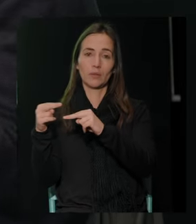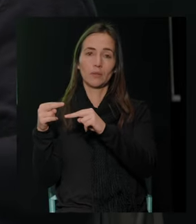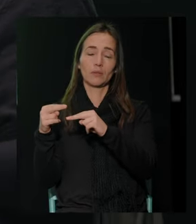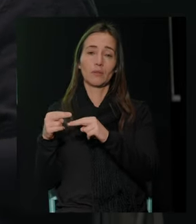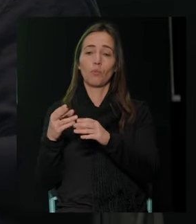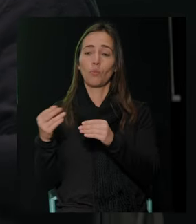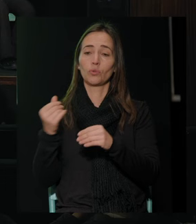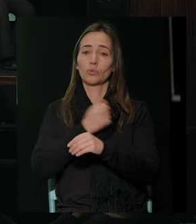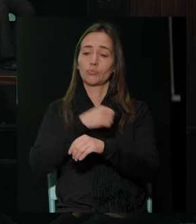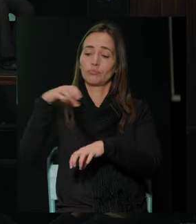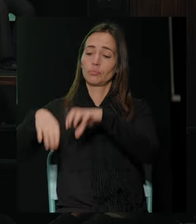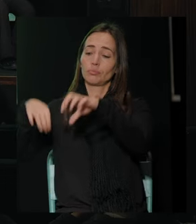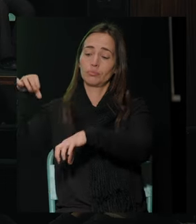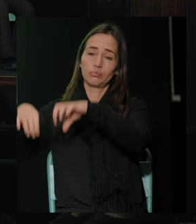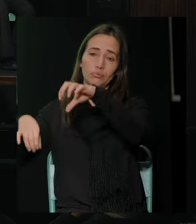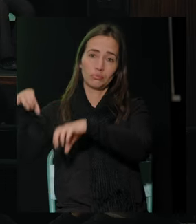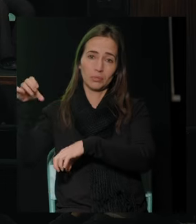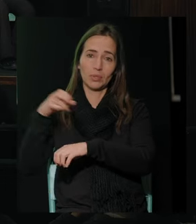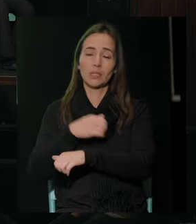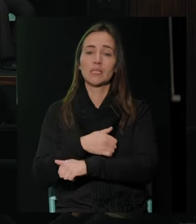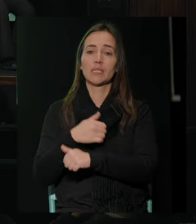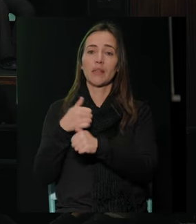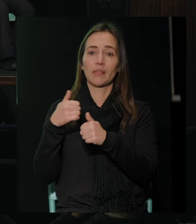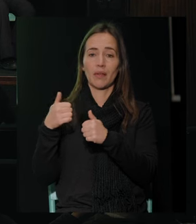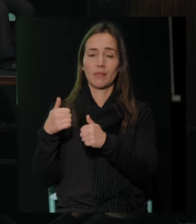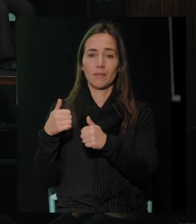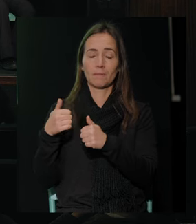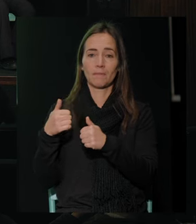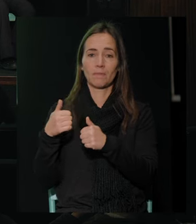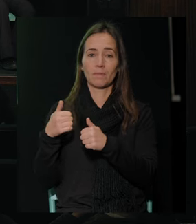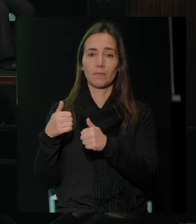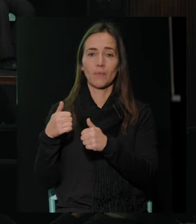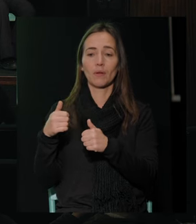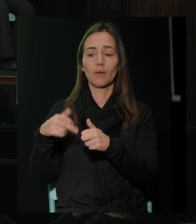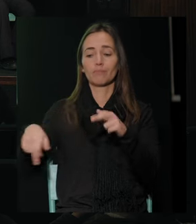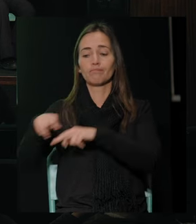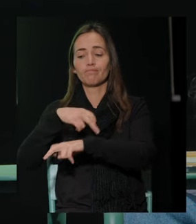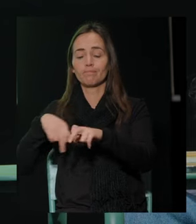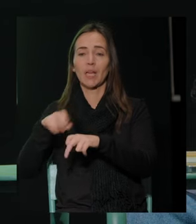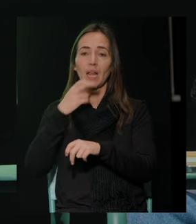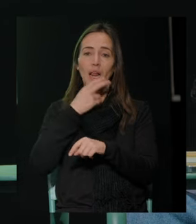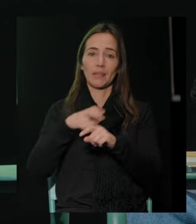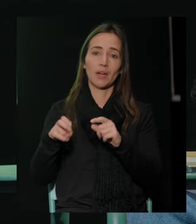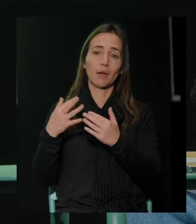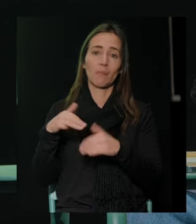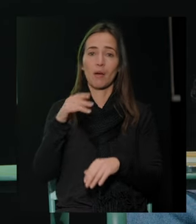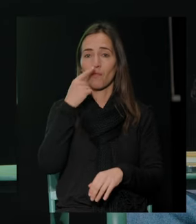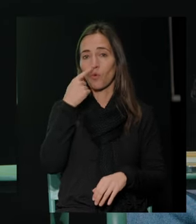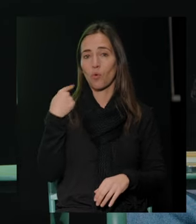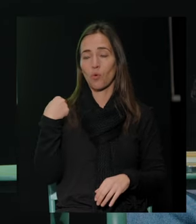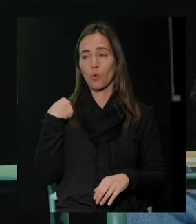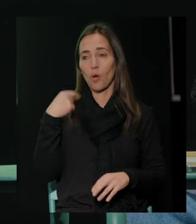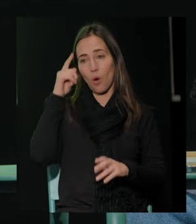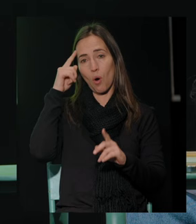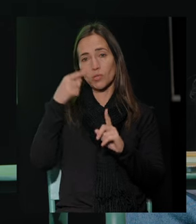onde foram construídos centenas de edifícios. É uma cidade de mobilidade elétrica, mas que fracassou. Portanto, e o nosso